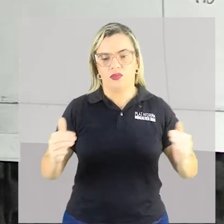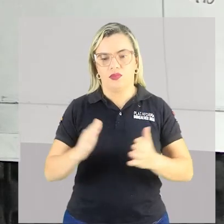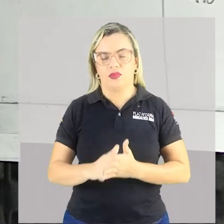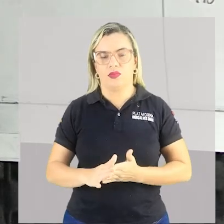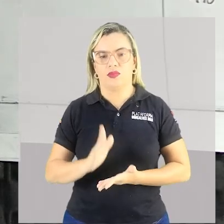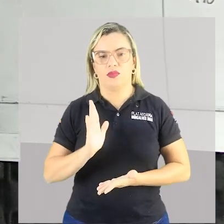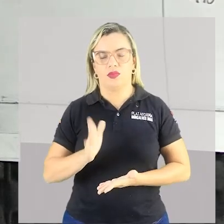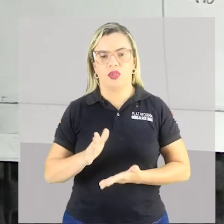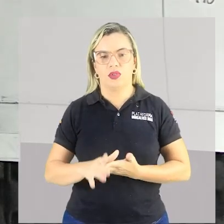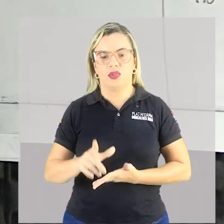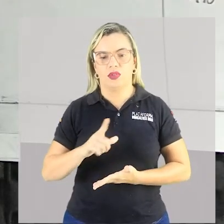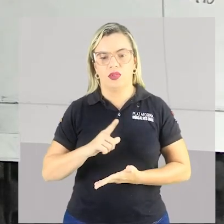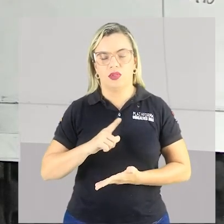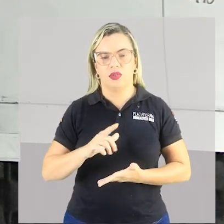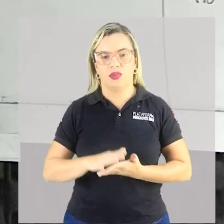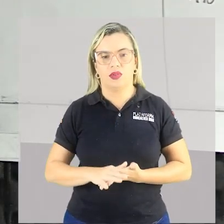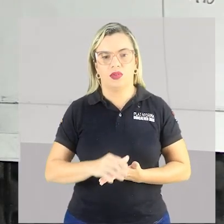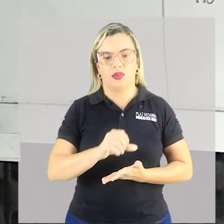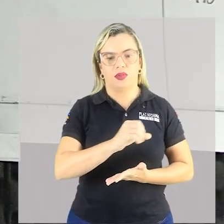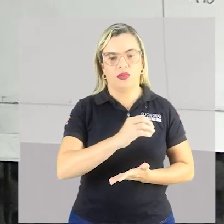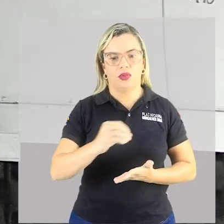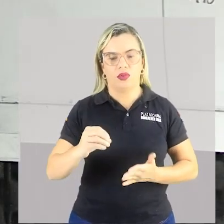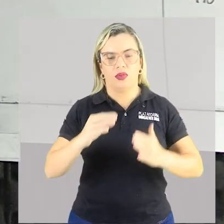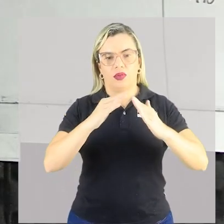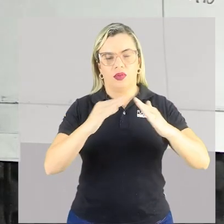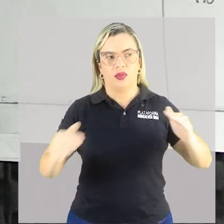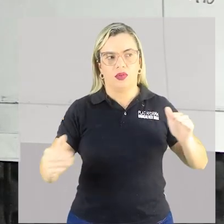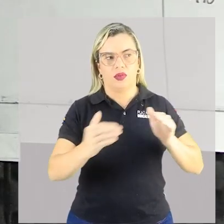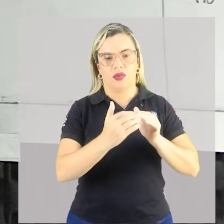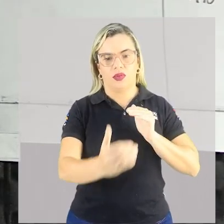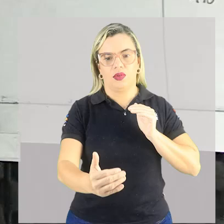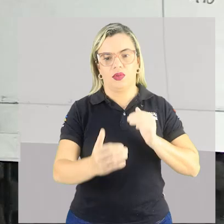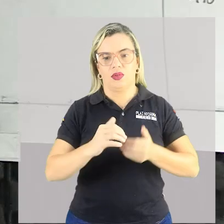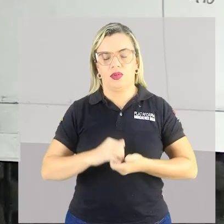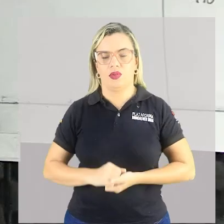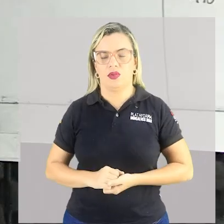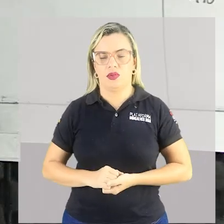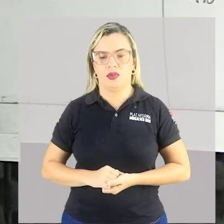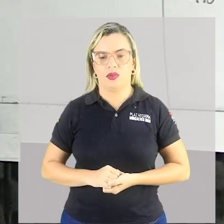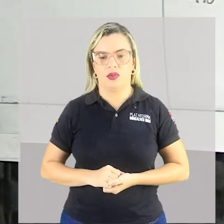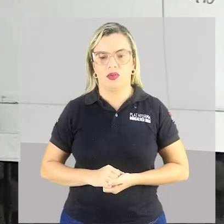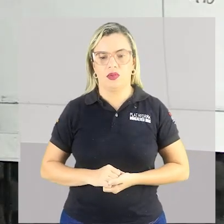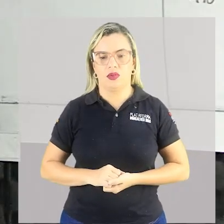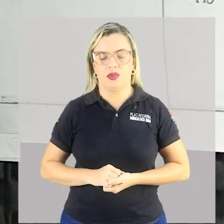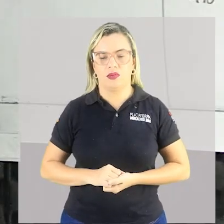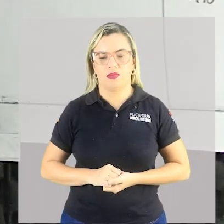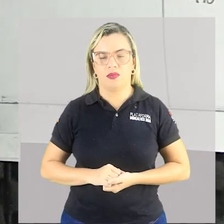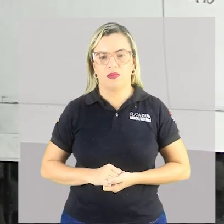já tinha? 900, na verdade, deixa eu ver aqui no texto, 900,